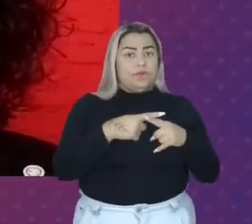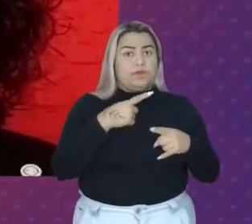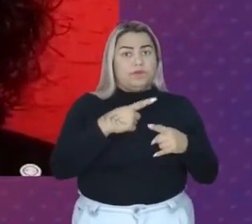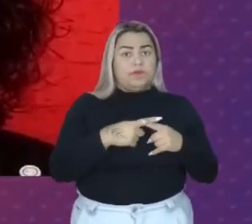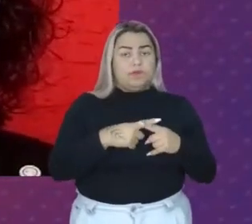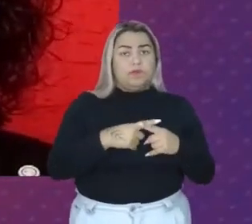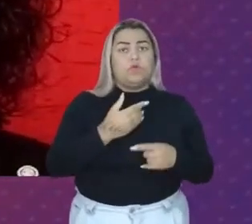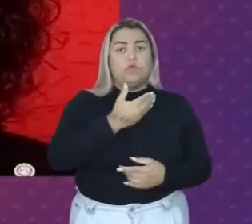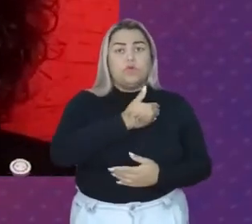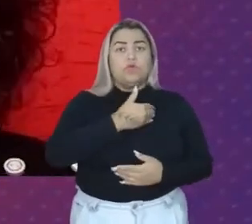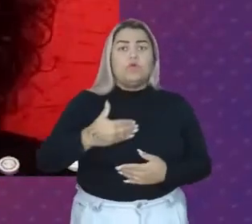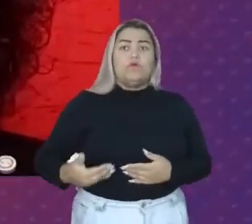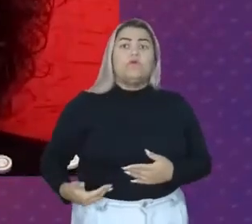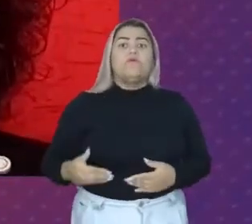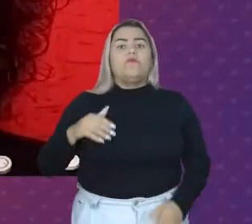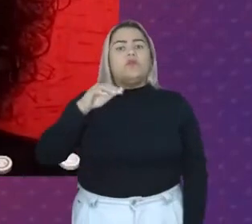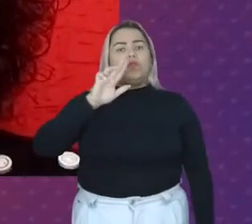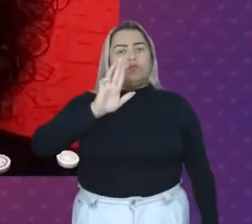o governo Lula